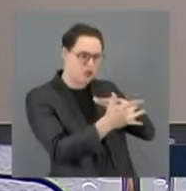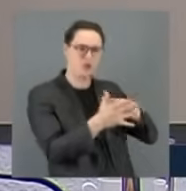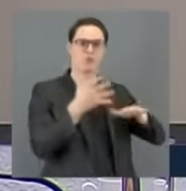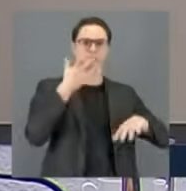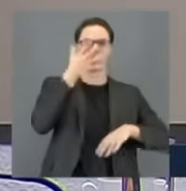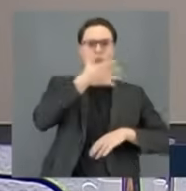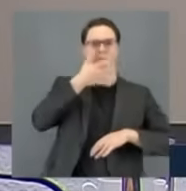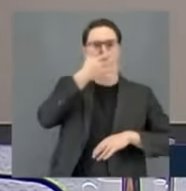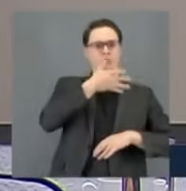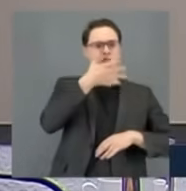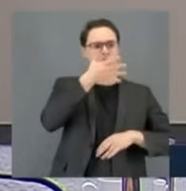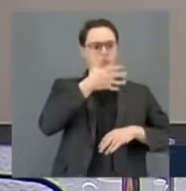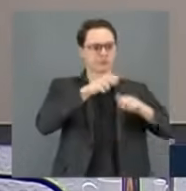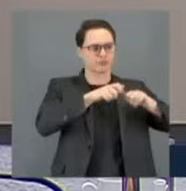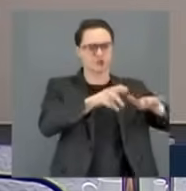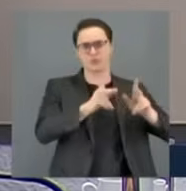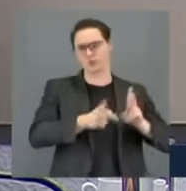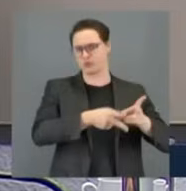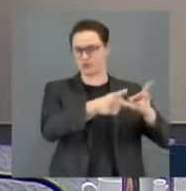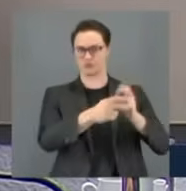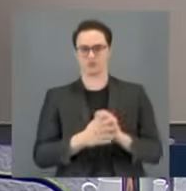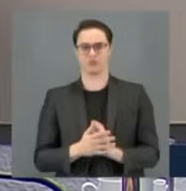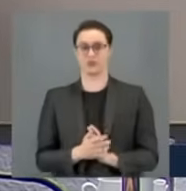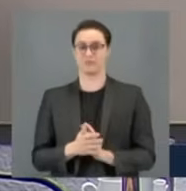em muito menor intensidade.